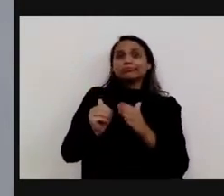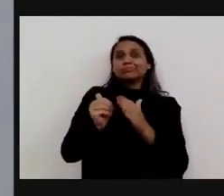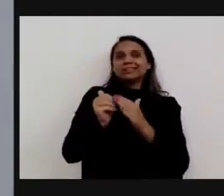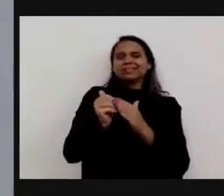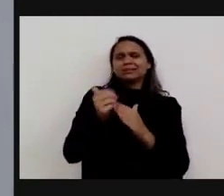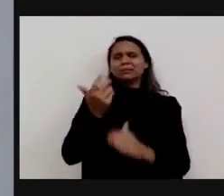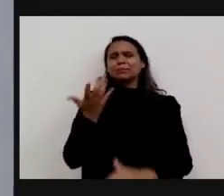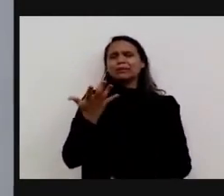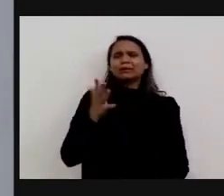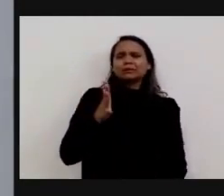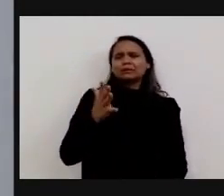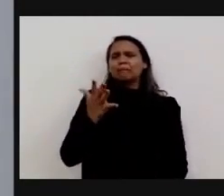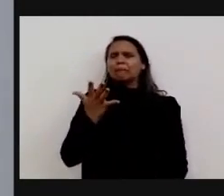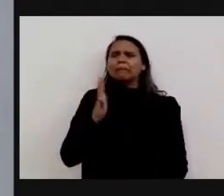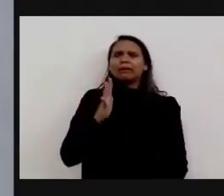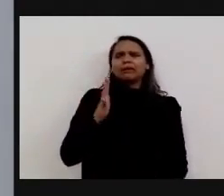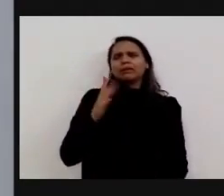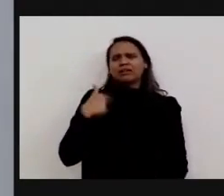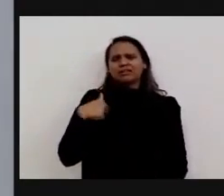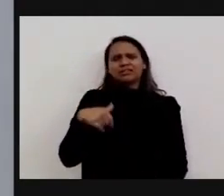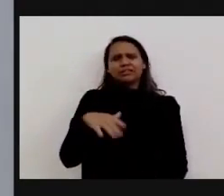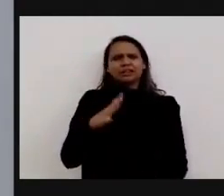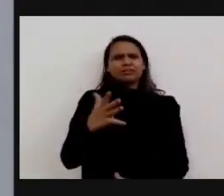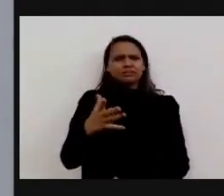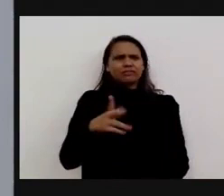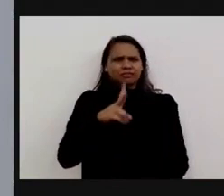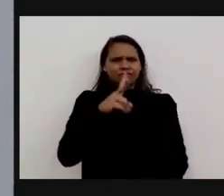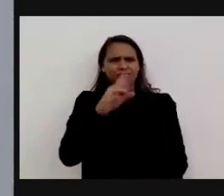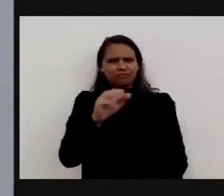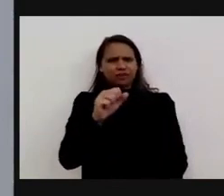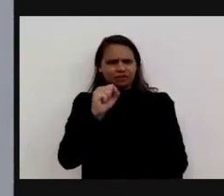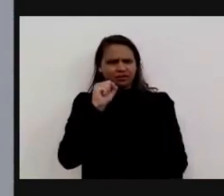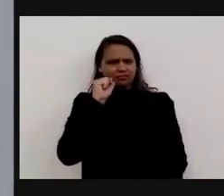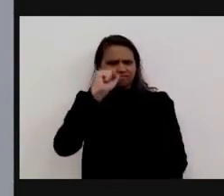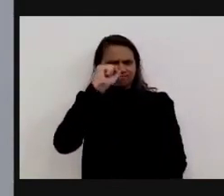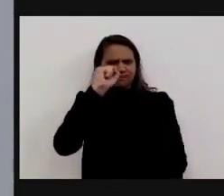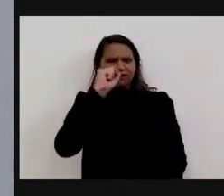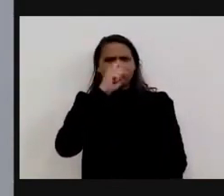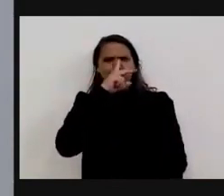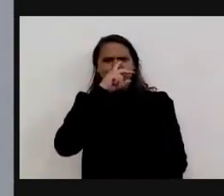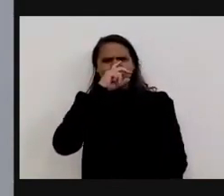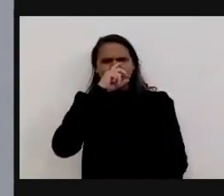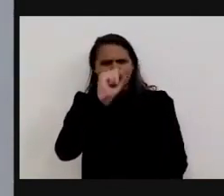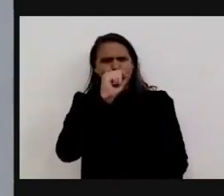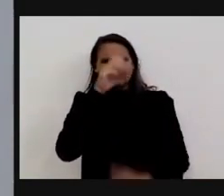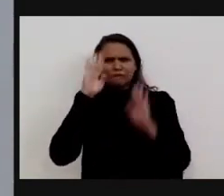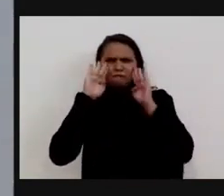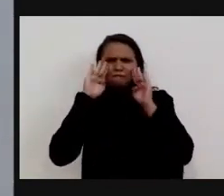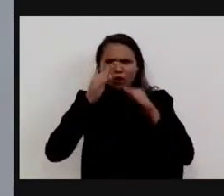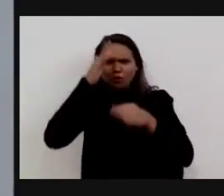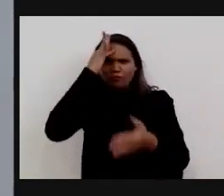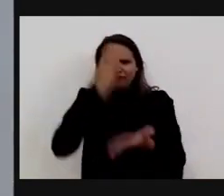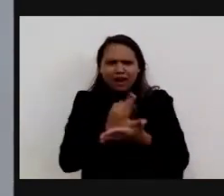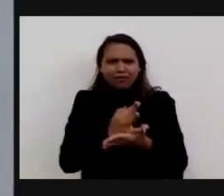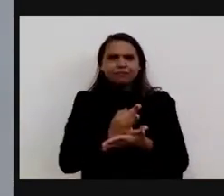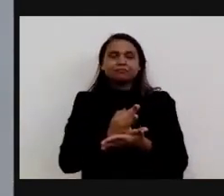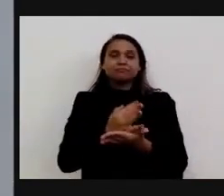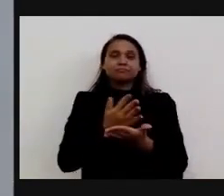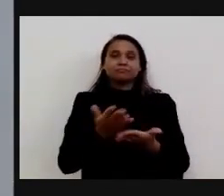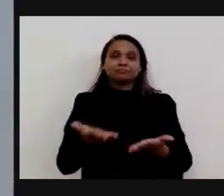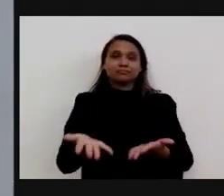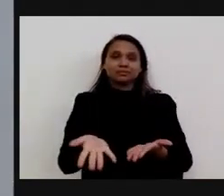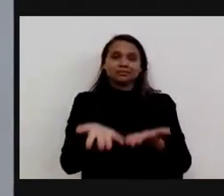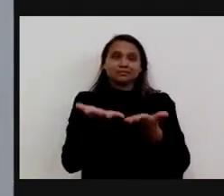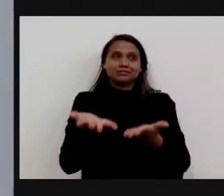ah marrom me mata tá indo a gente vai conseguir aí você fala vai mesmo força foco e fé e vai